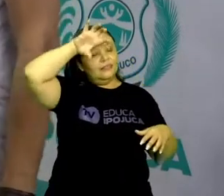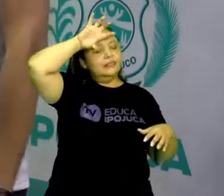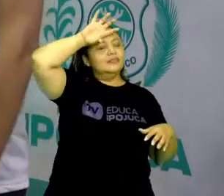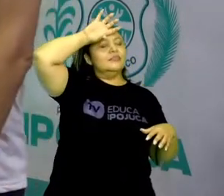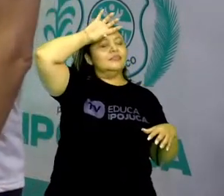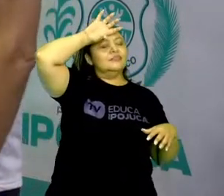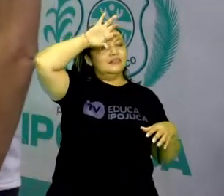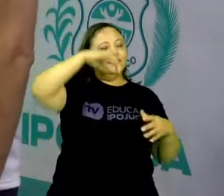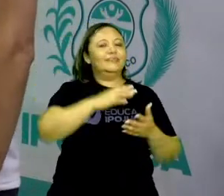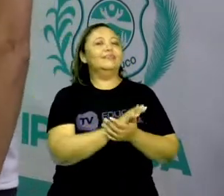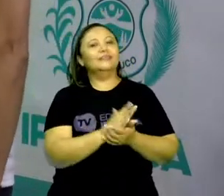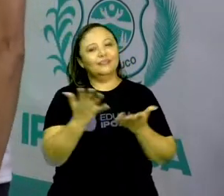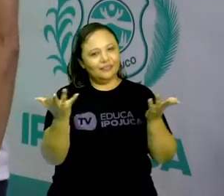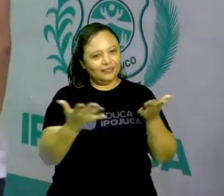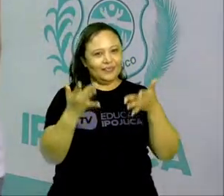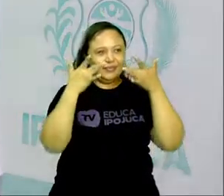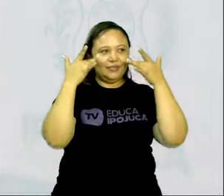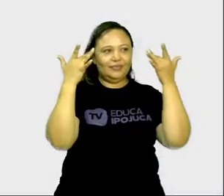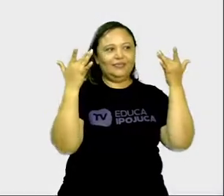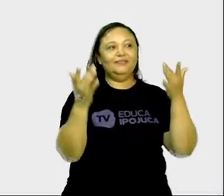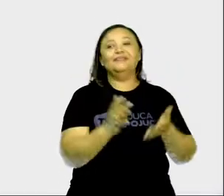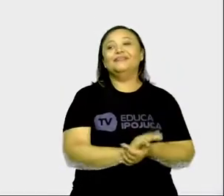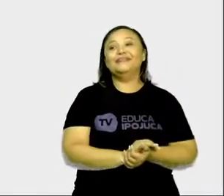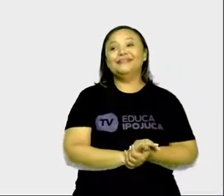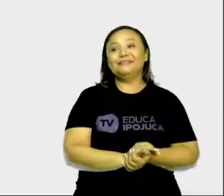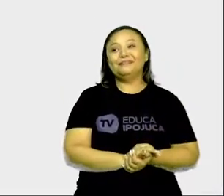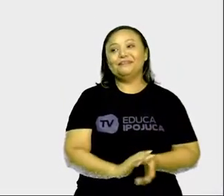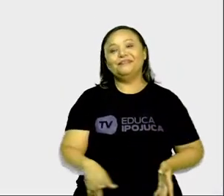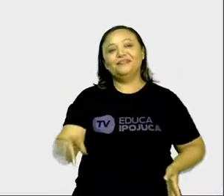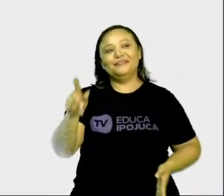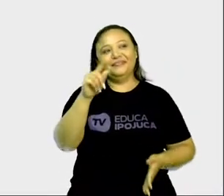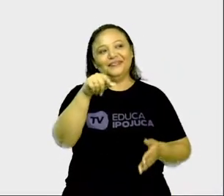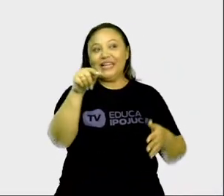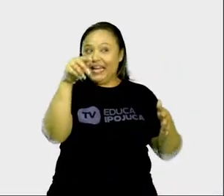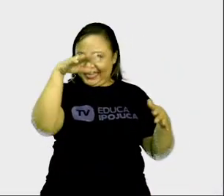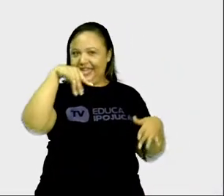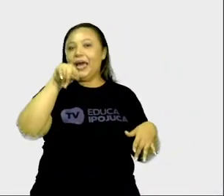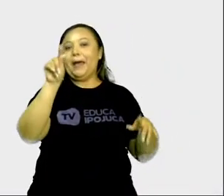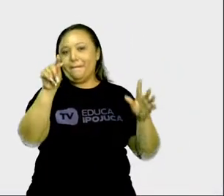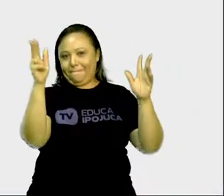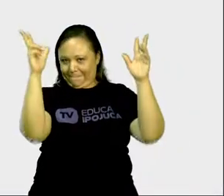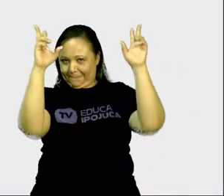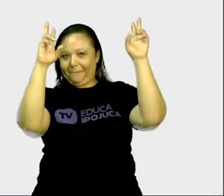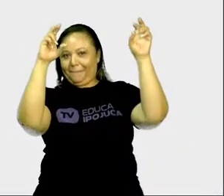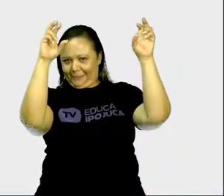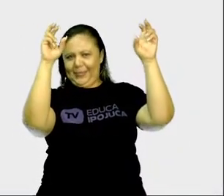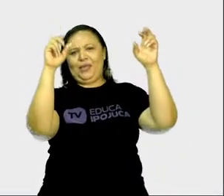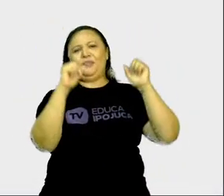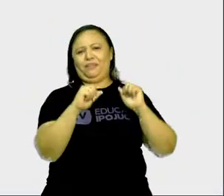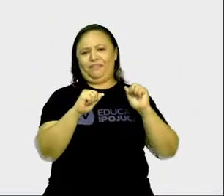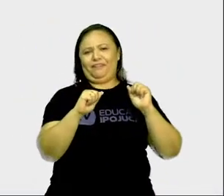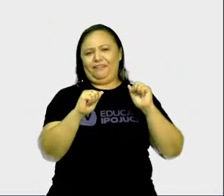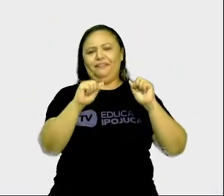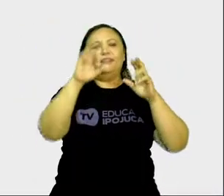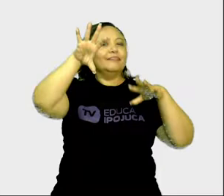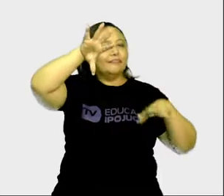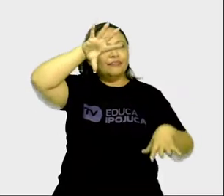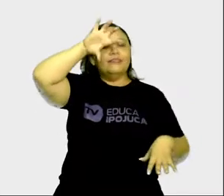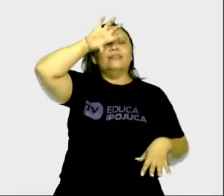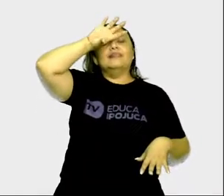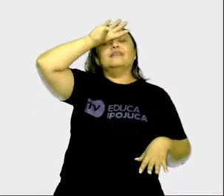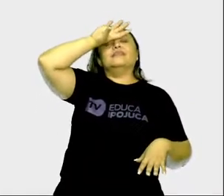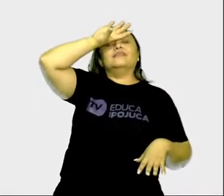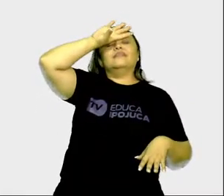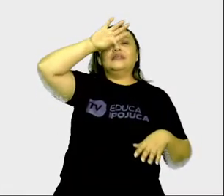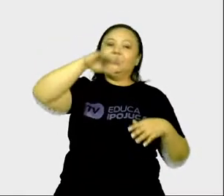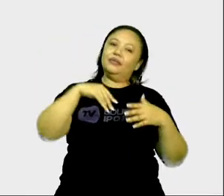Vamos. Oh, melodrama. Gente, melodrama, essa imagem já diz muita coisa, né? É uma pataquada,